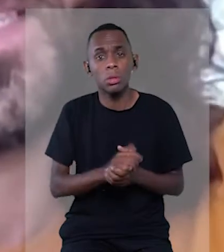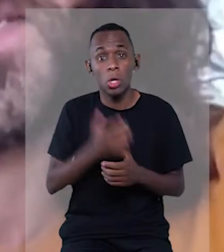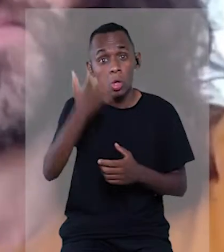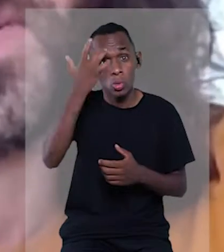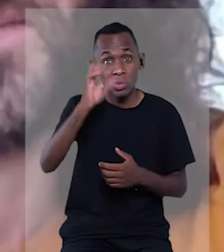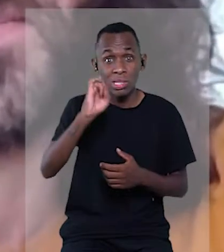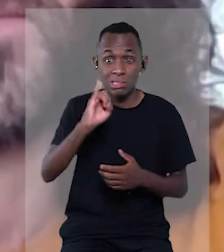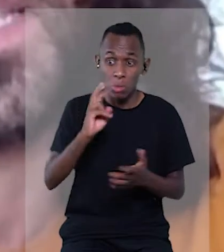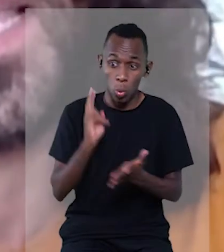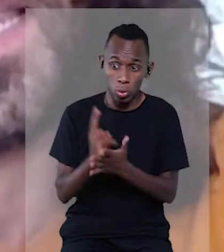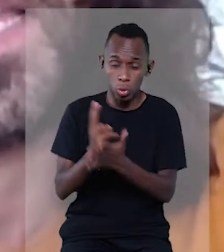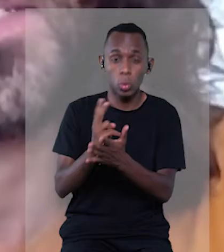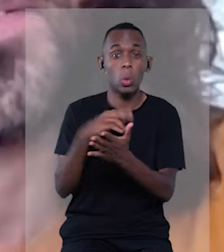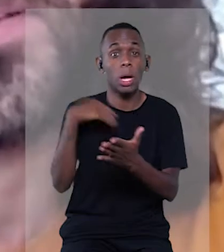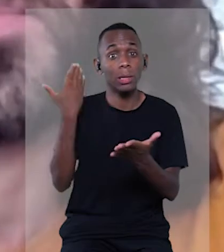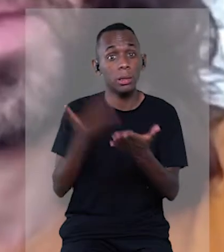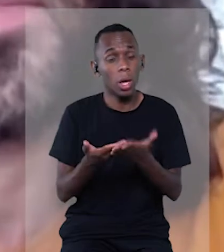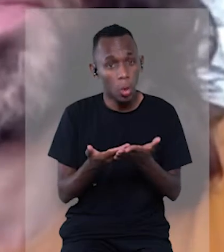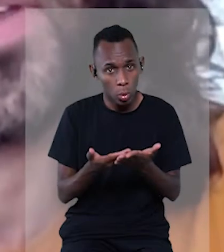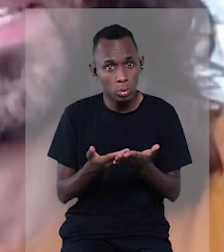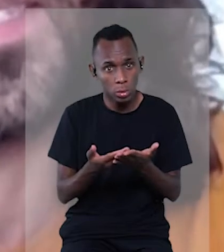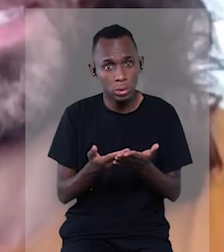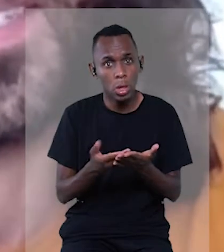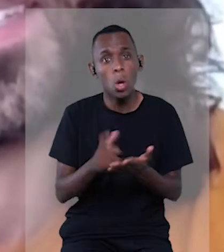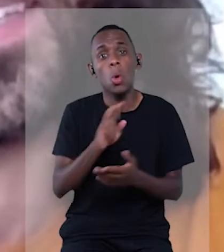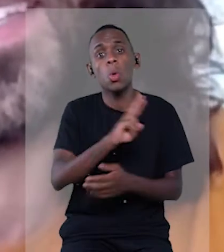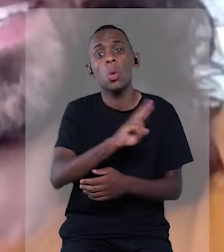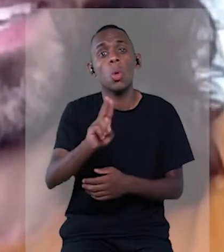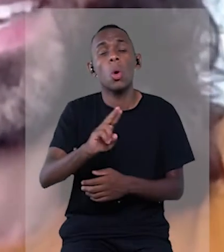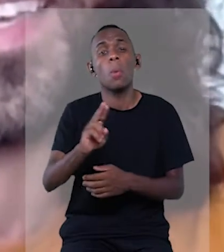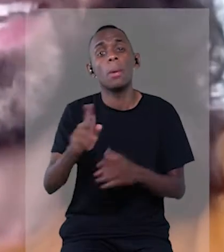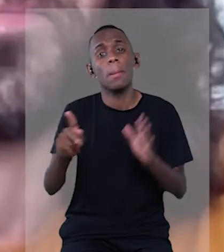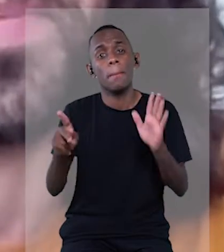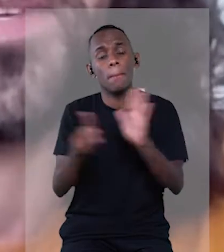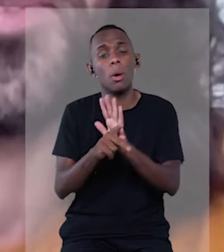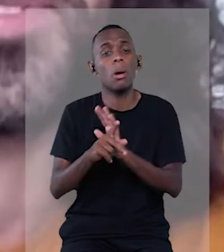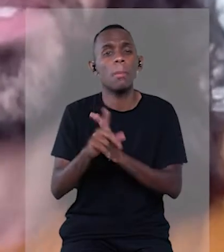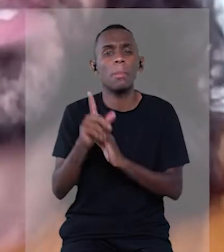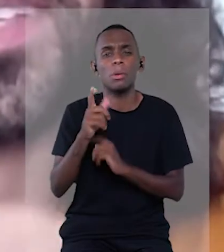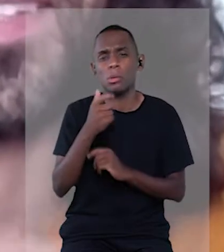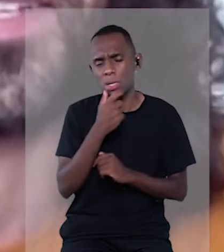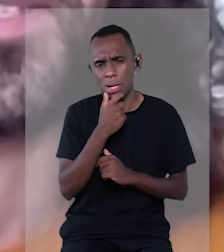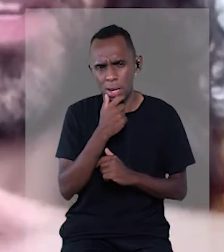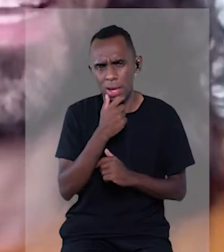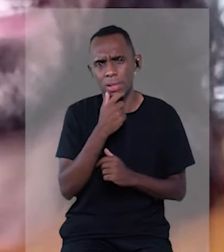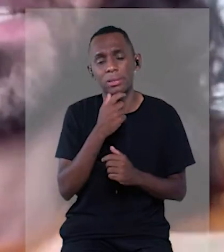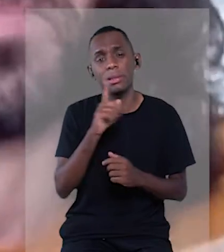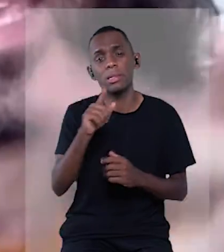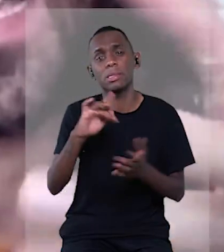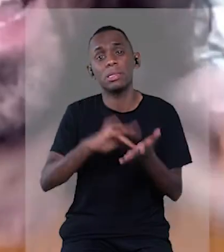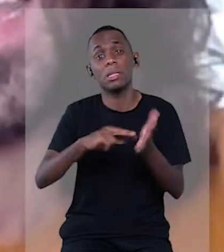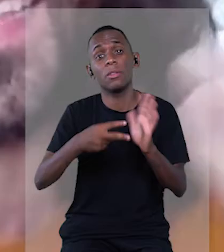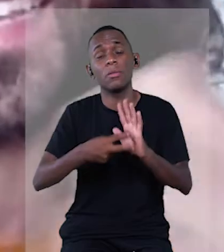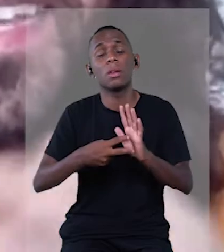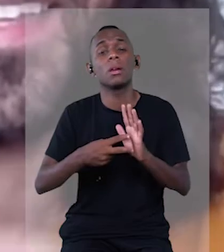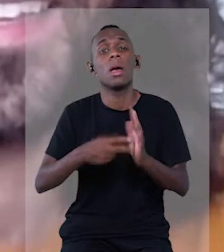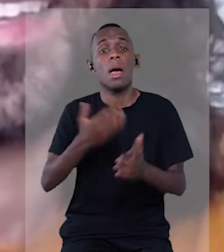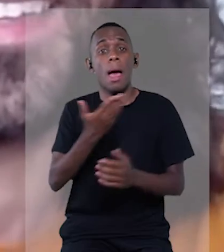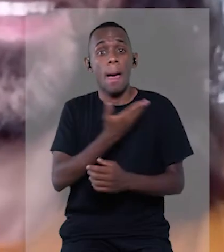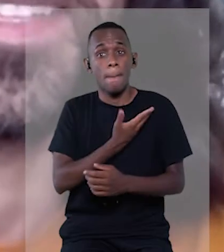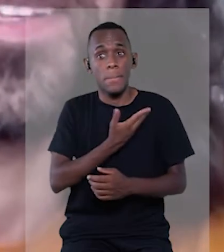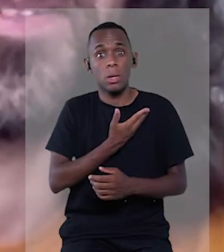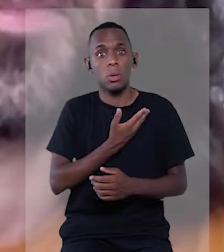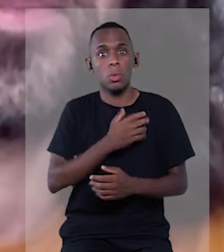não sei se existe mais, chamava International Pen Friends, que é amigos internacionais, pen é caneta,